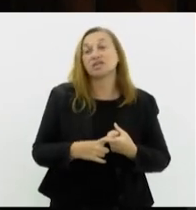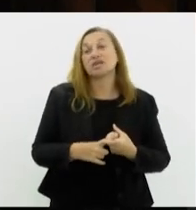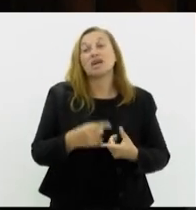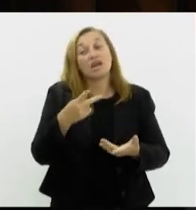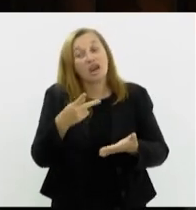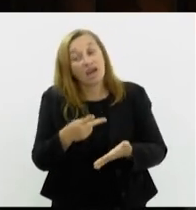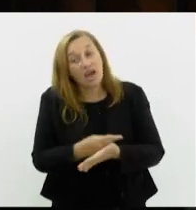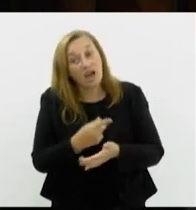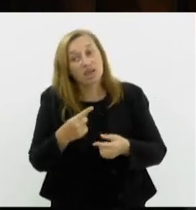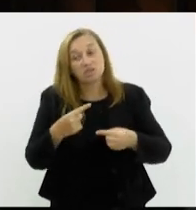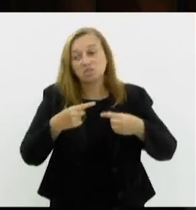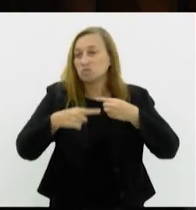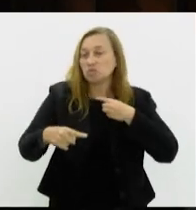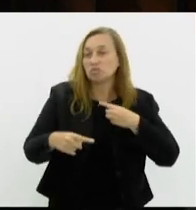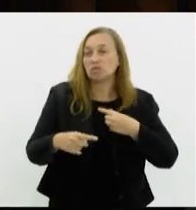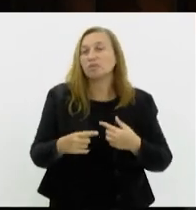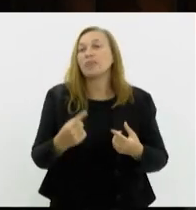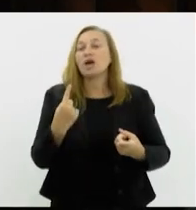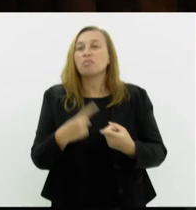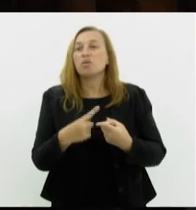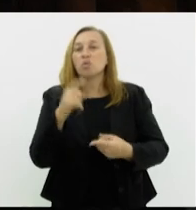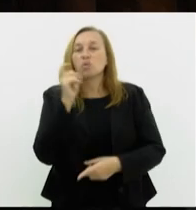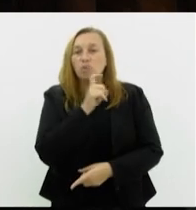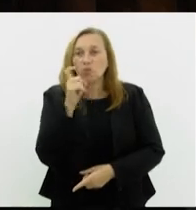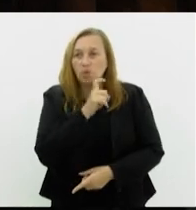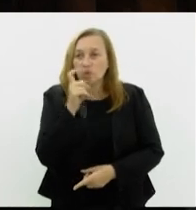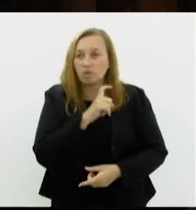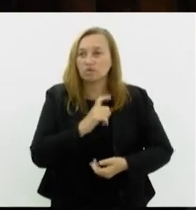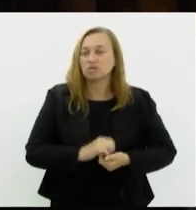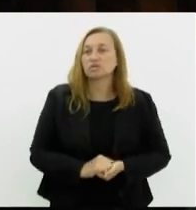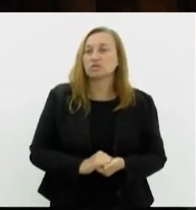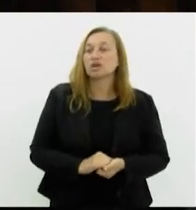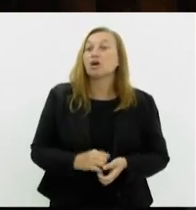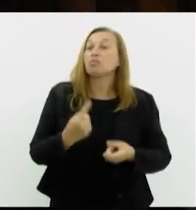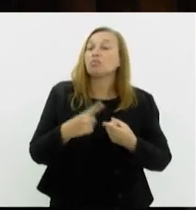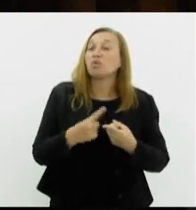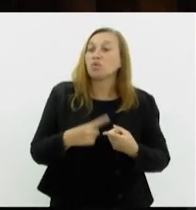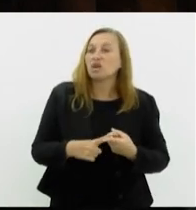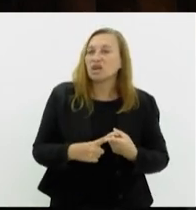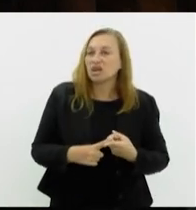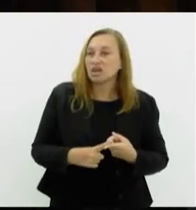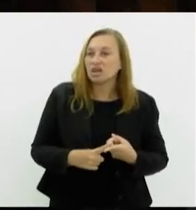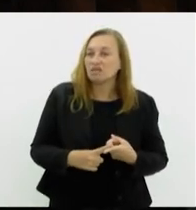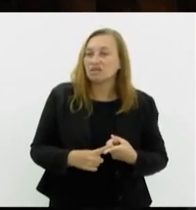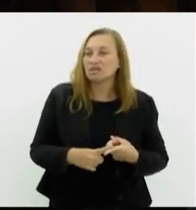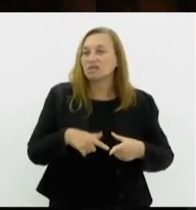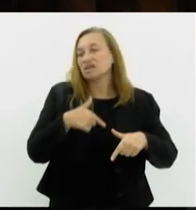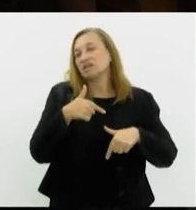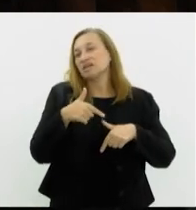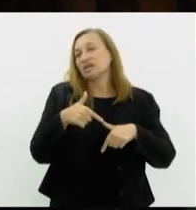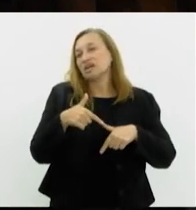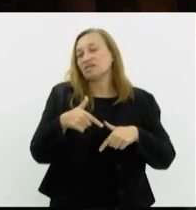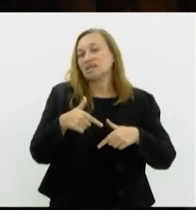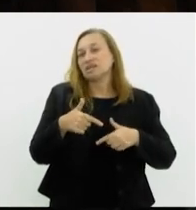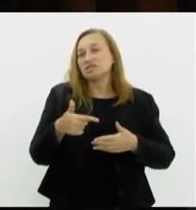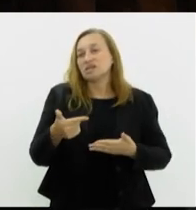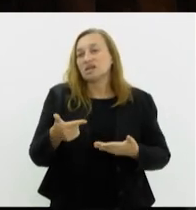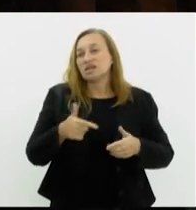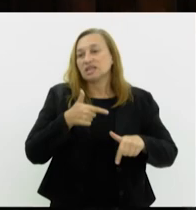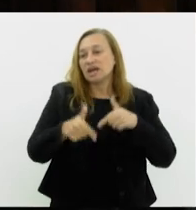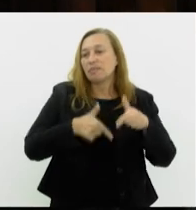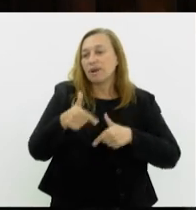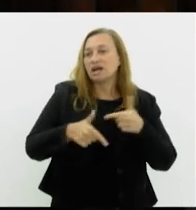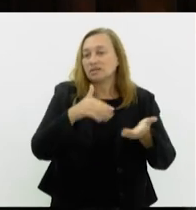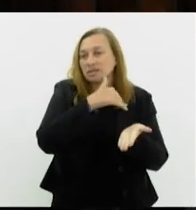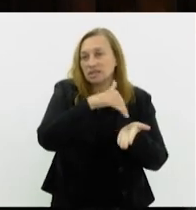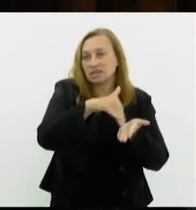é inconsistente, porque é mentiroso e porque fica prestando serviço para a secretaria. Não é a primeira